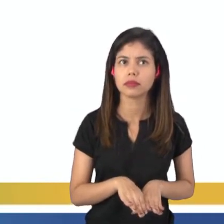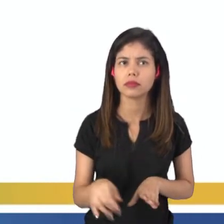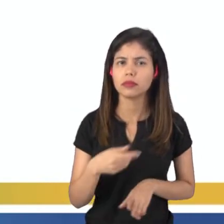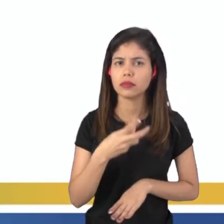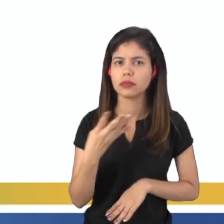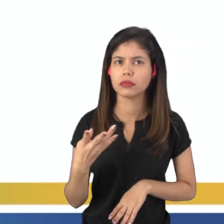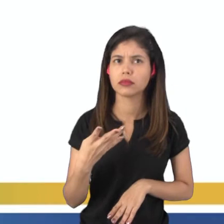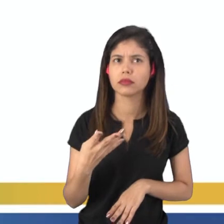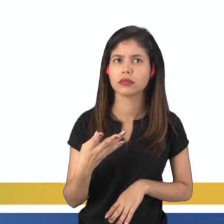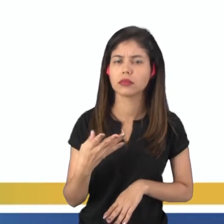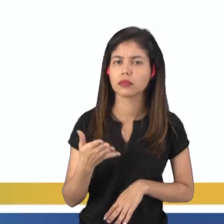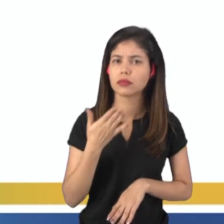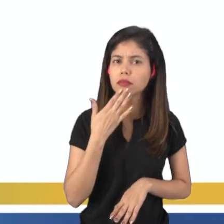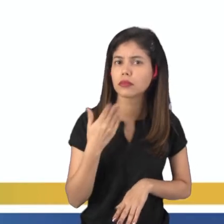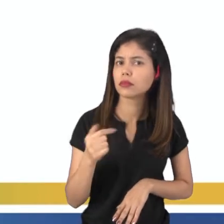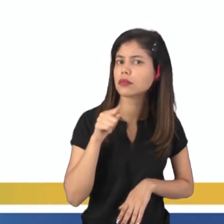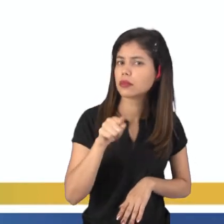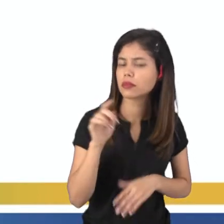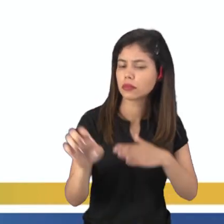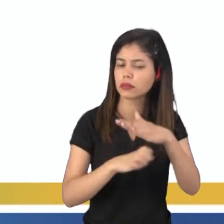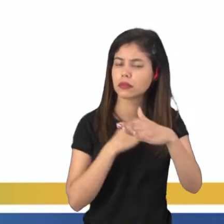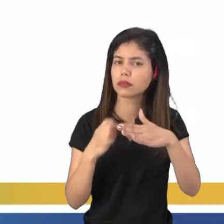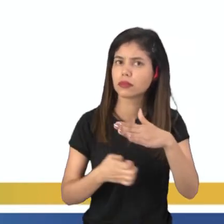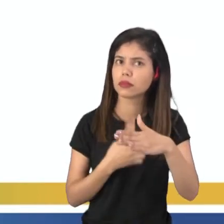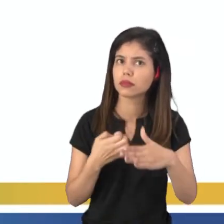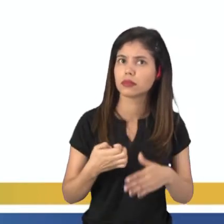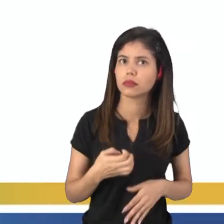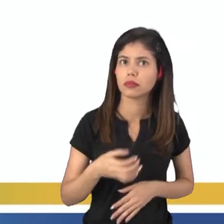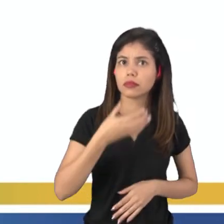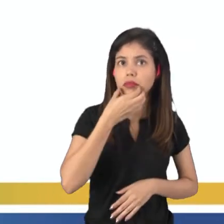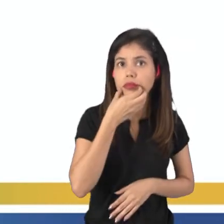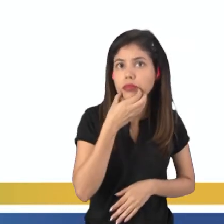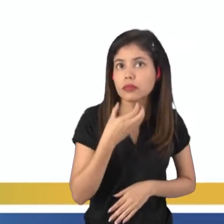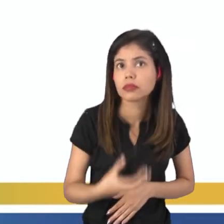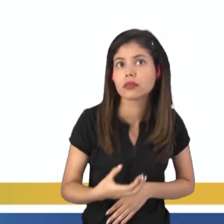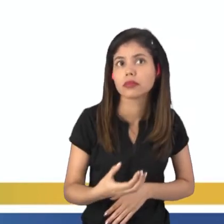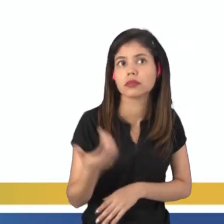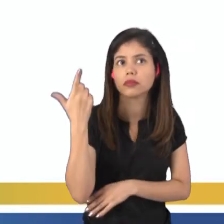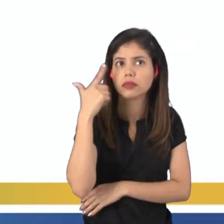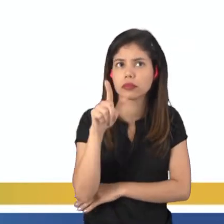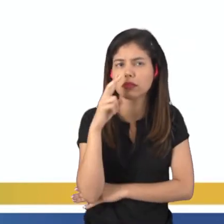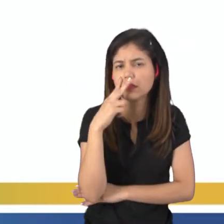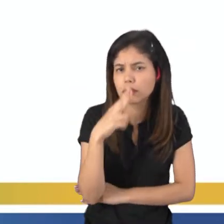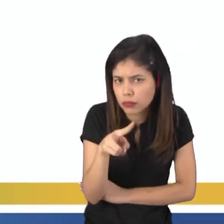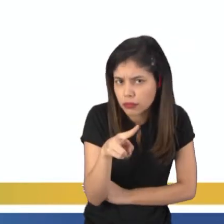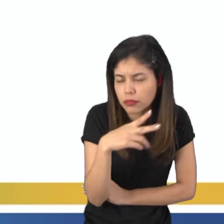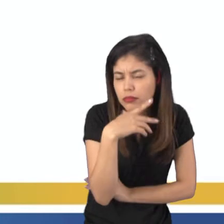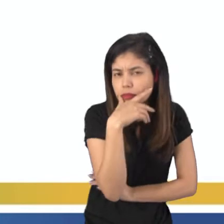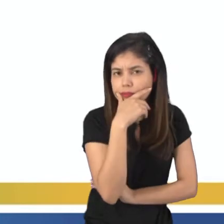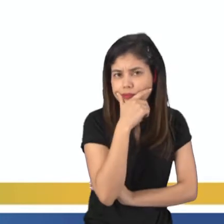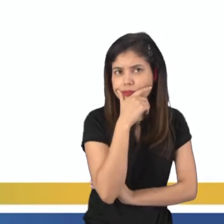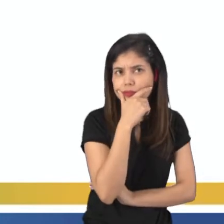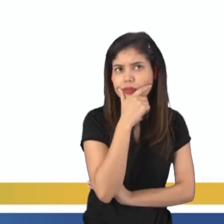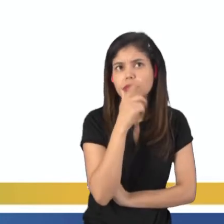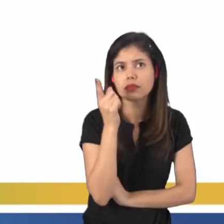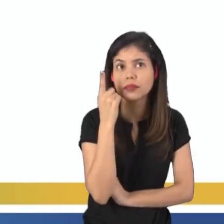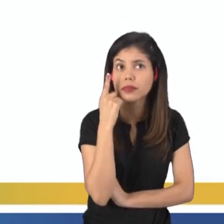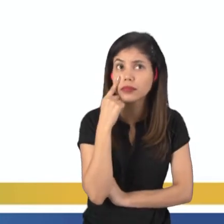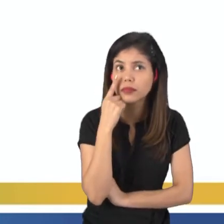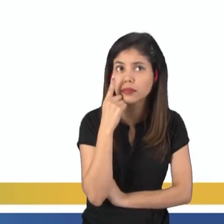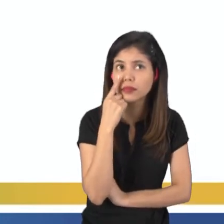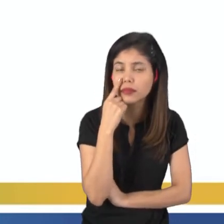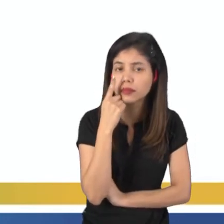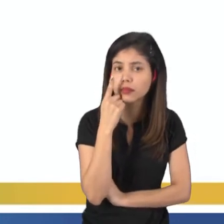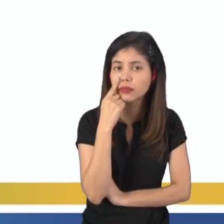quanto que foi o faturamento dessa empresa em dezembro? Você consegue identificar? Então, observe aí